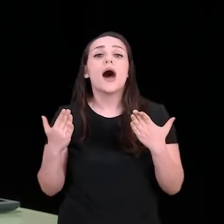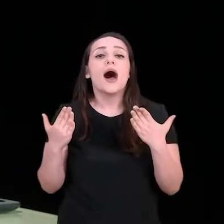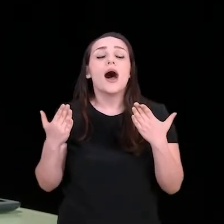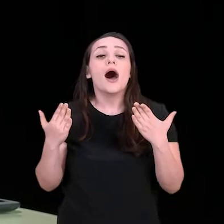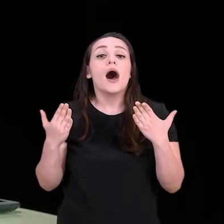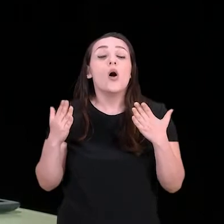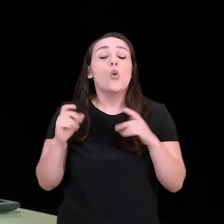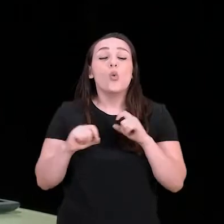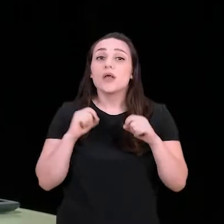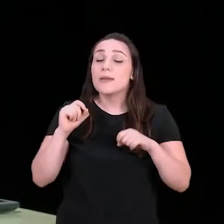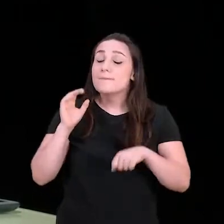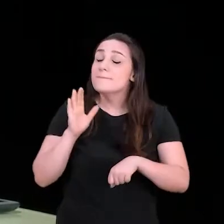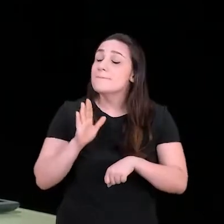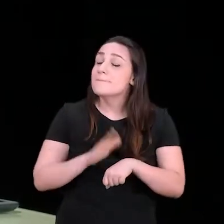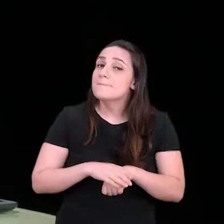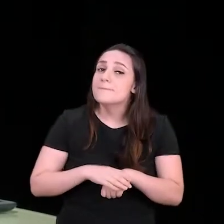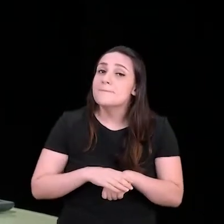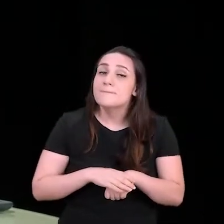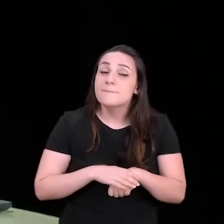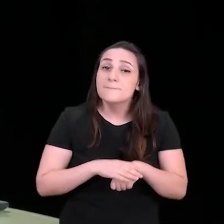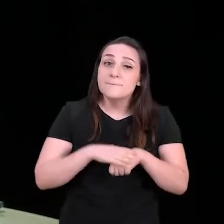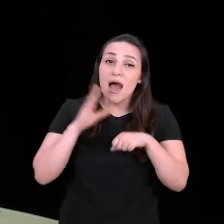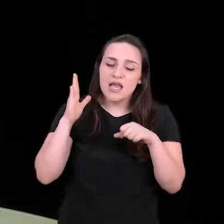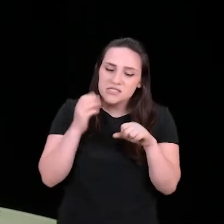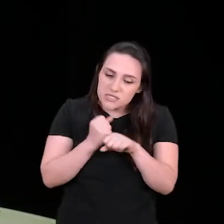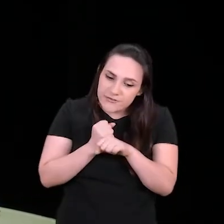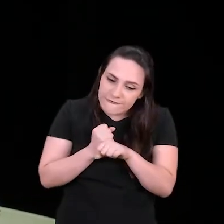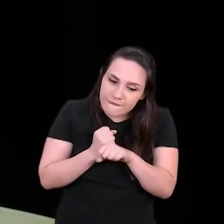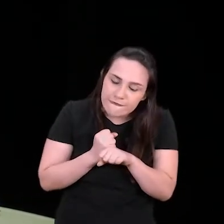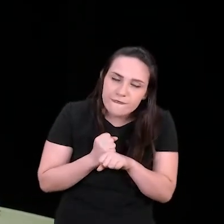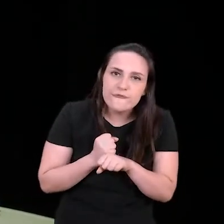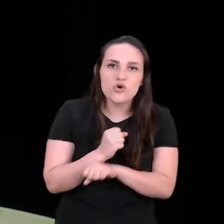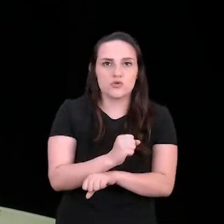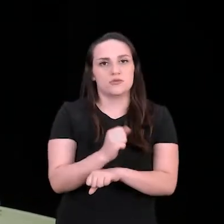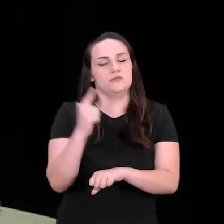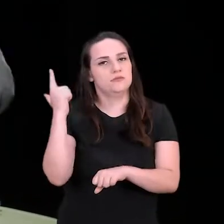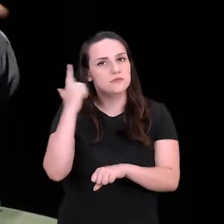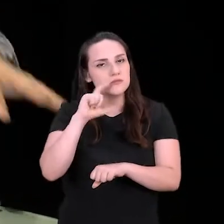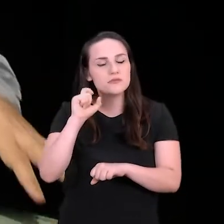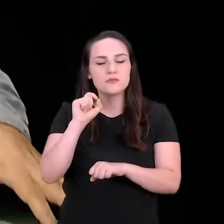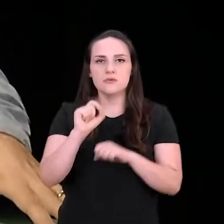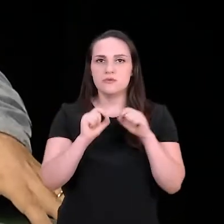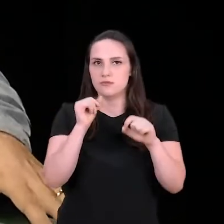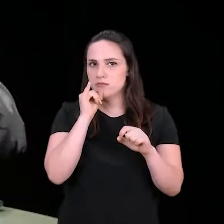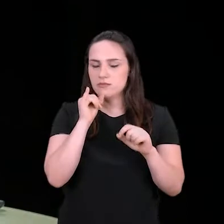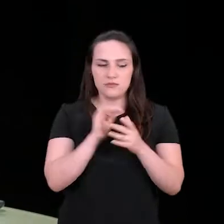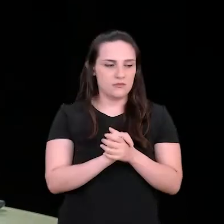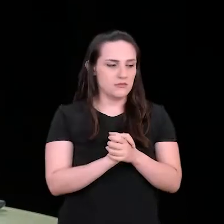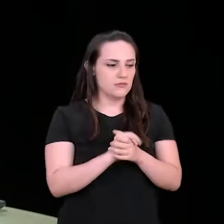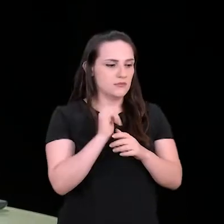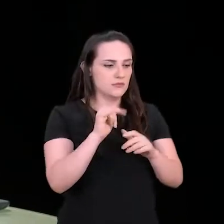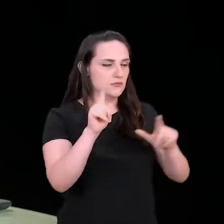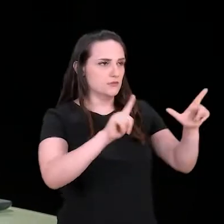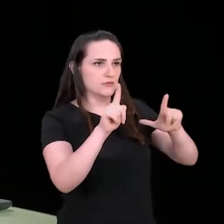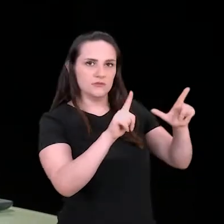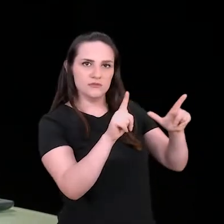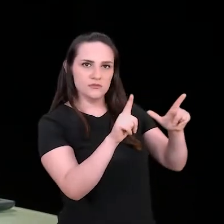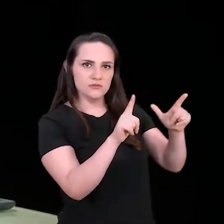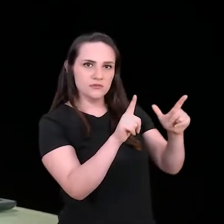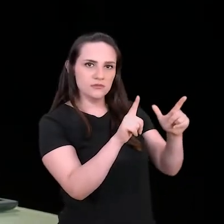atenção para que continue nisso, né? Para que saiba que, por exemplo, eu perdi o telejornal, mas eu sei que